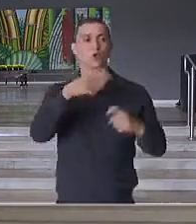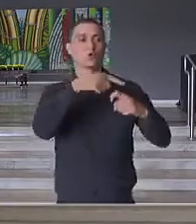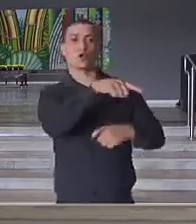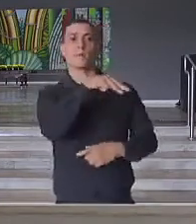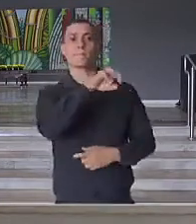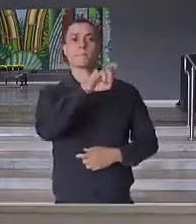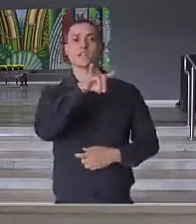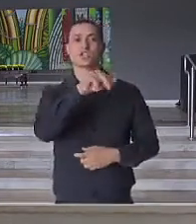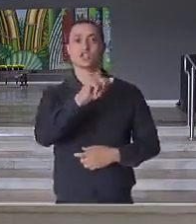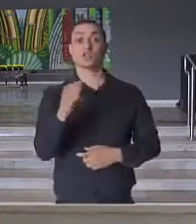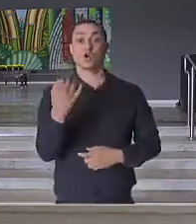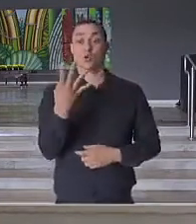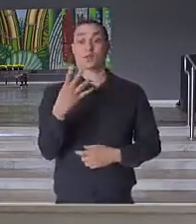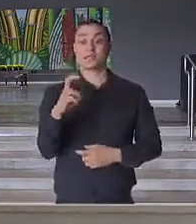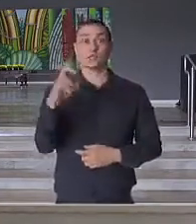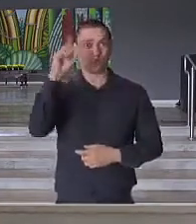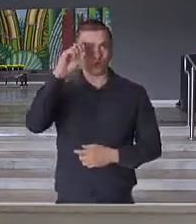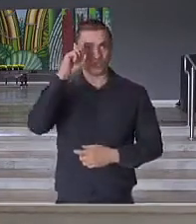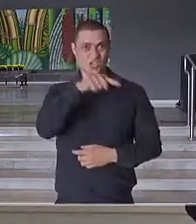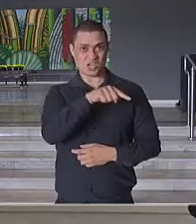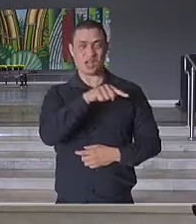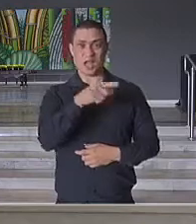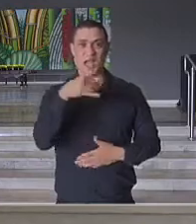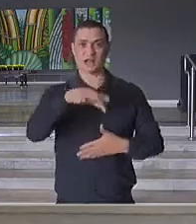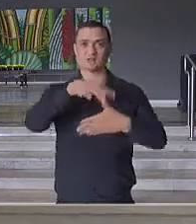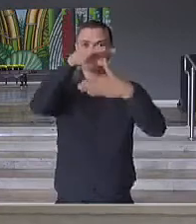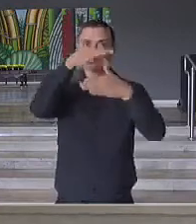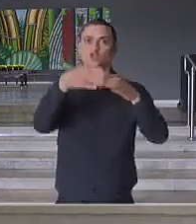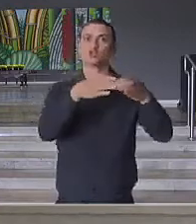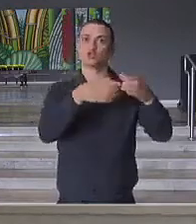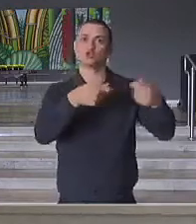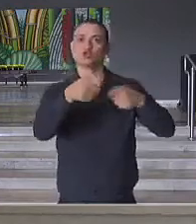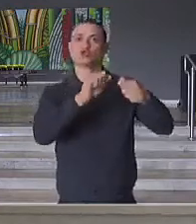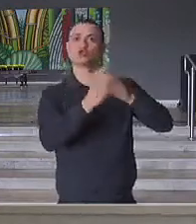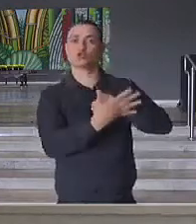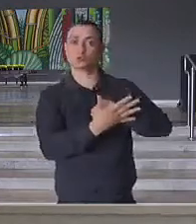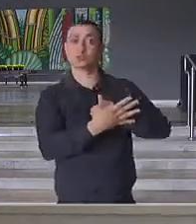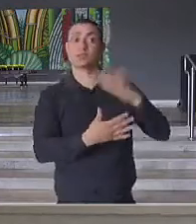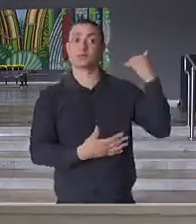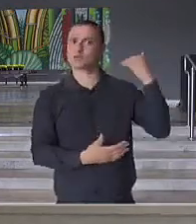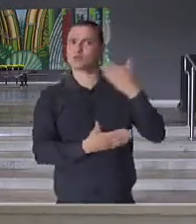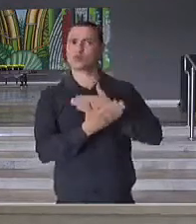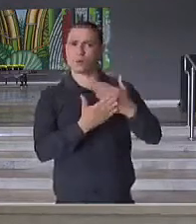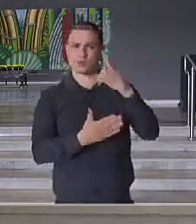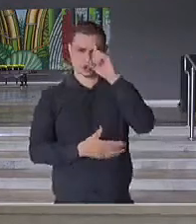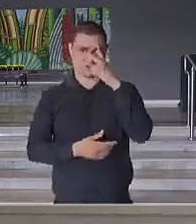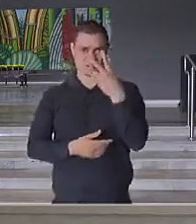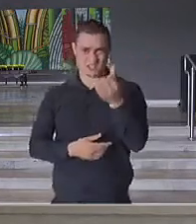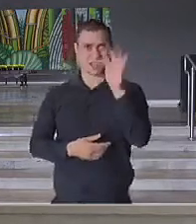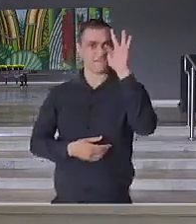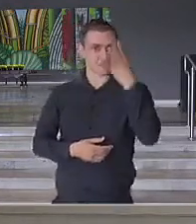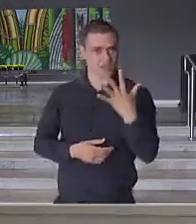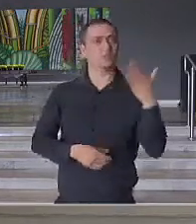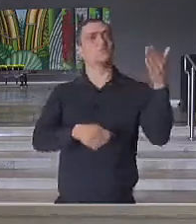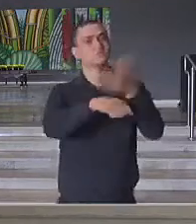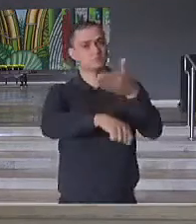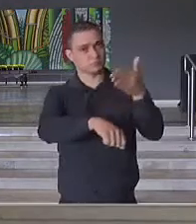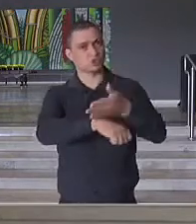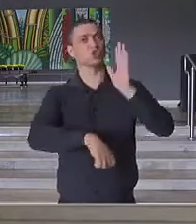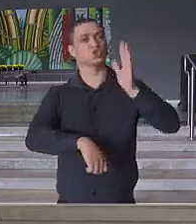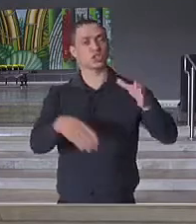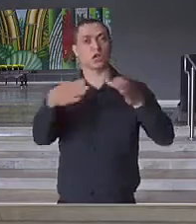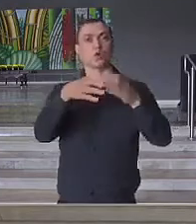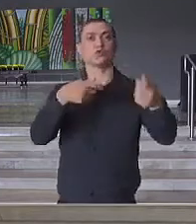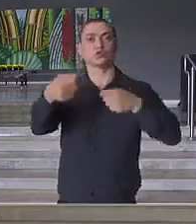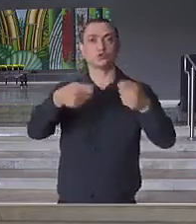que durante 45 dias coordenou o Centro de Contingência e desde o início, desde o dia 26 de fevereiro, faz parte do Centro